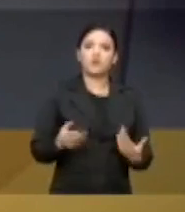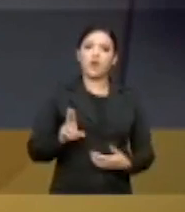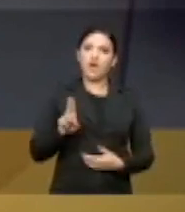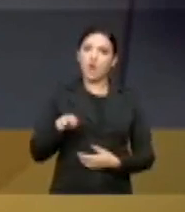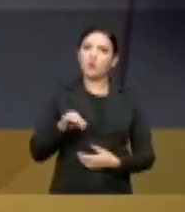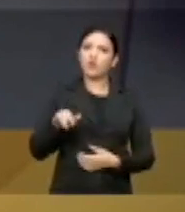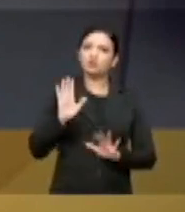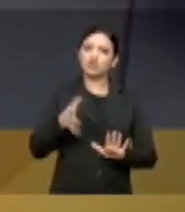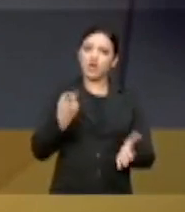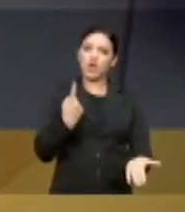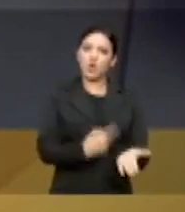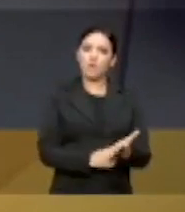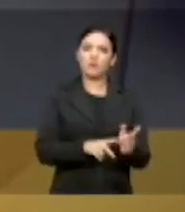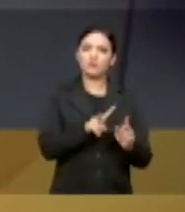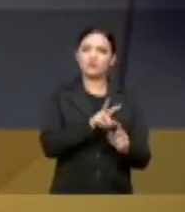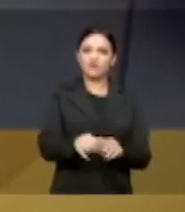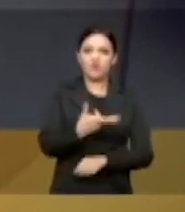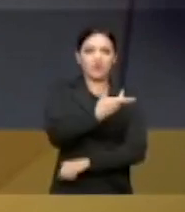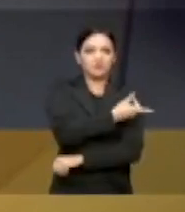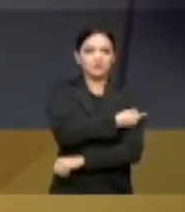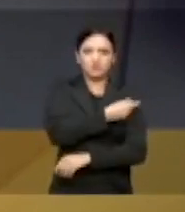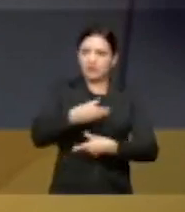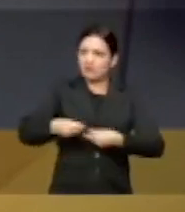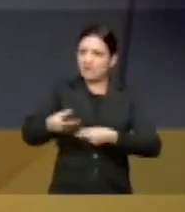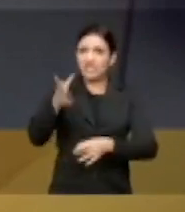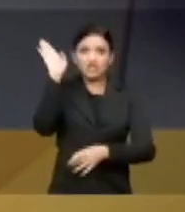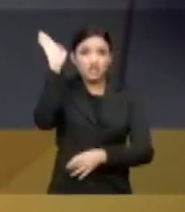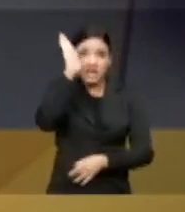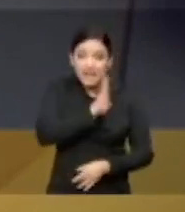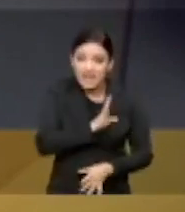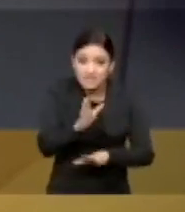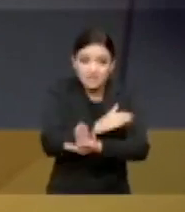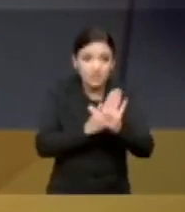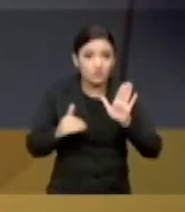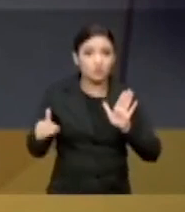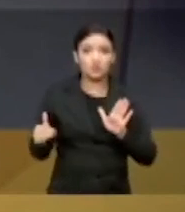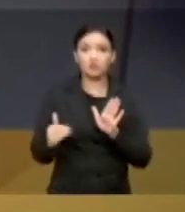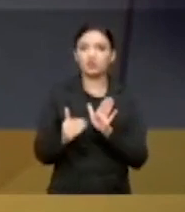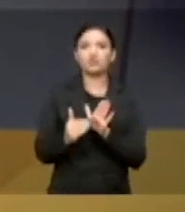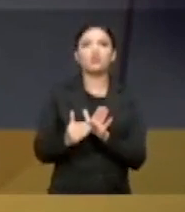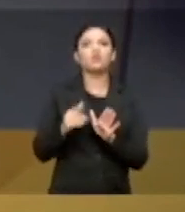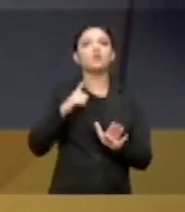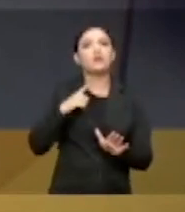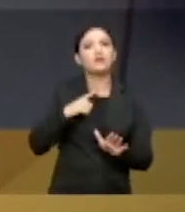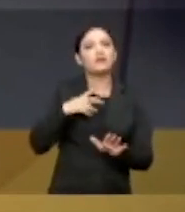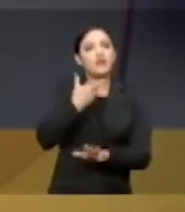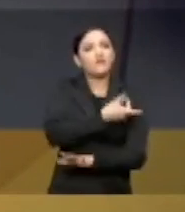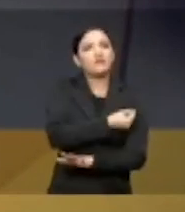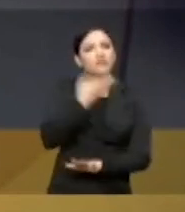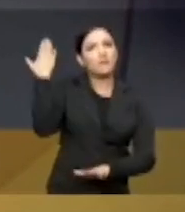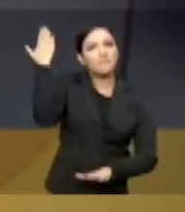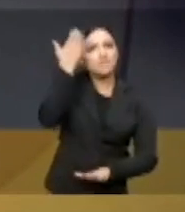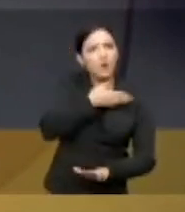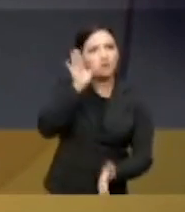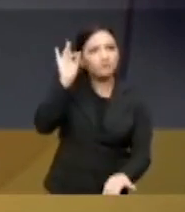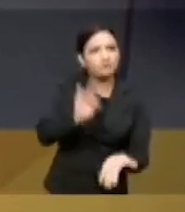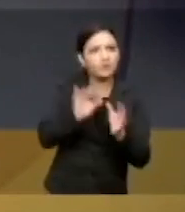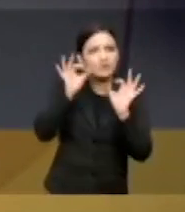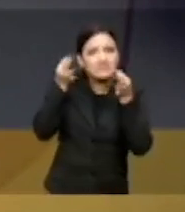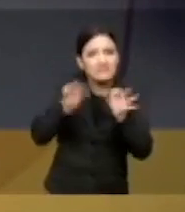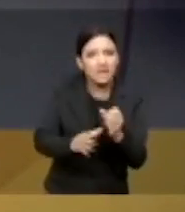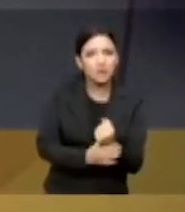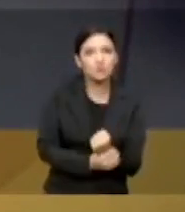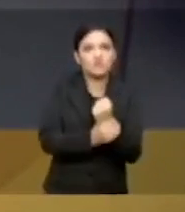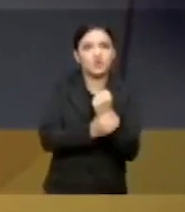proporcionar gratuitamente a toda a população brasileira todos e quaisquer imunizantes que sejam comprovadamente eficazes e seguros